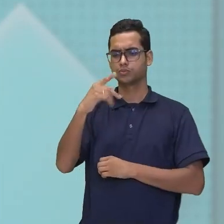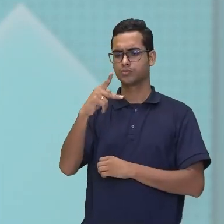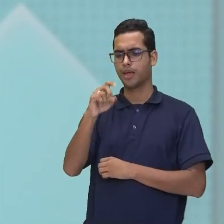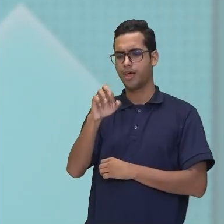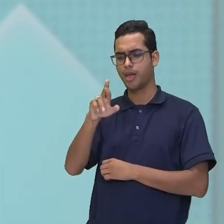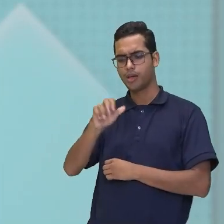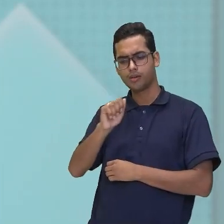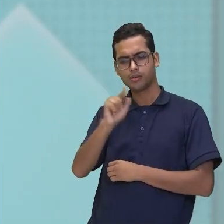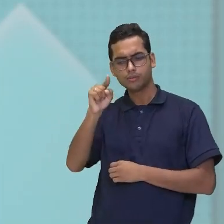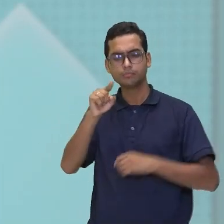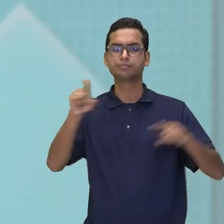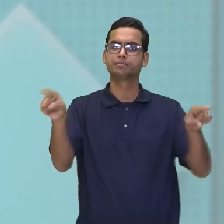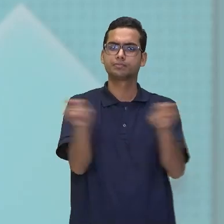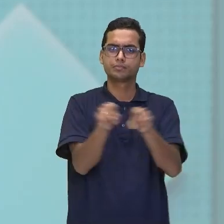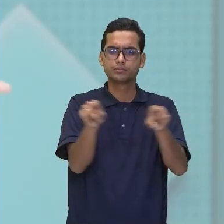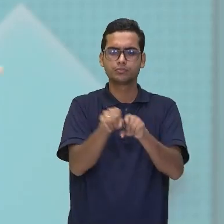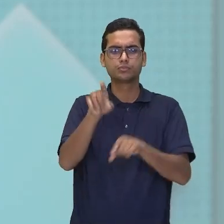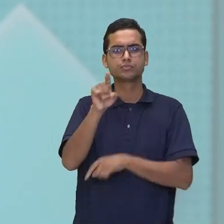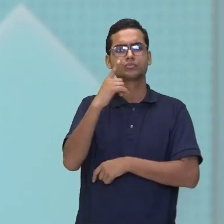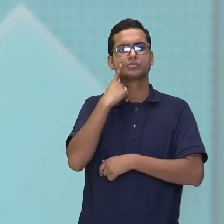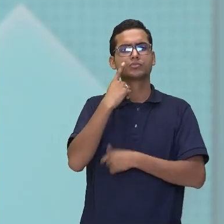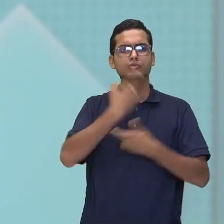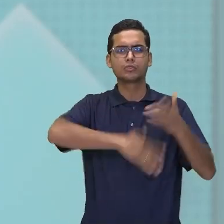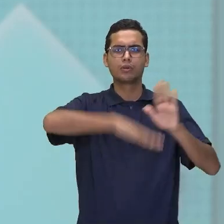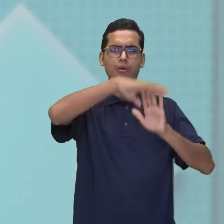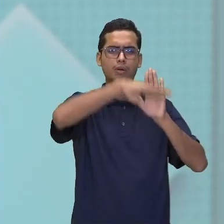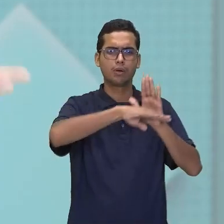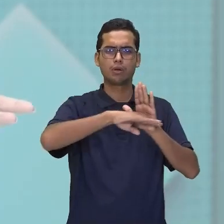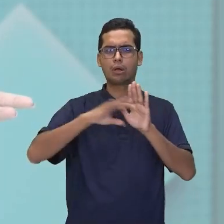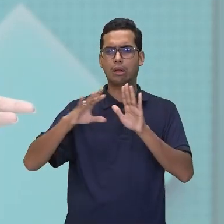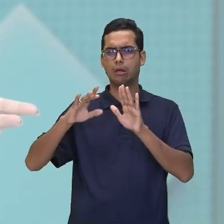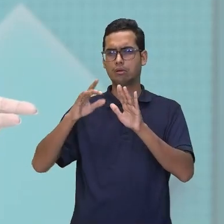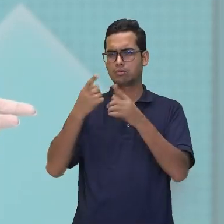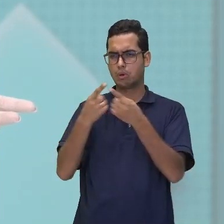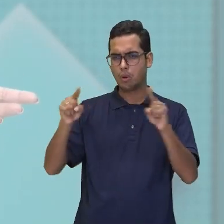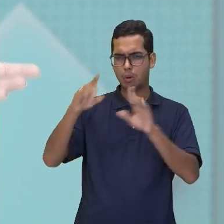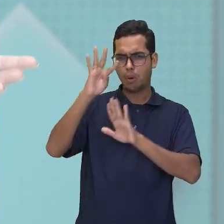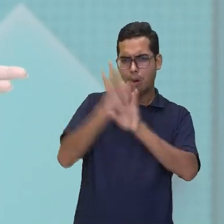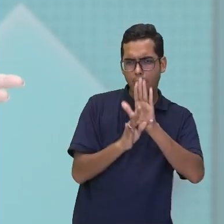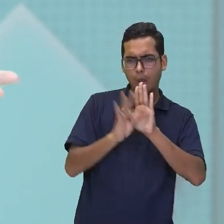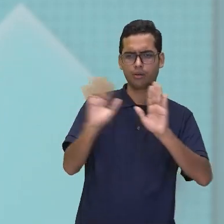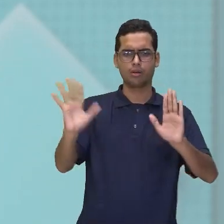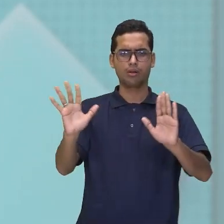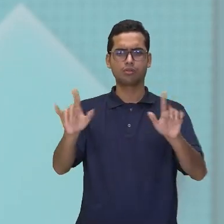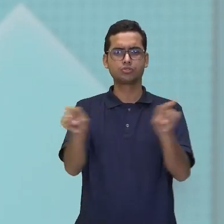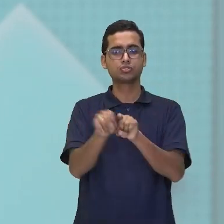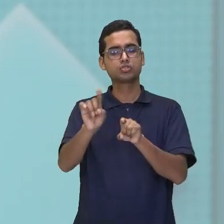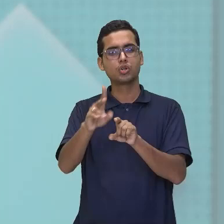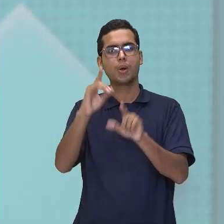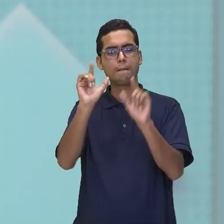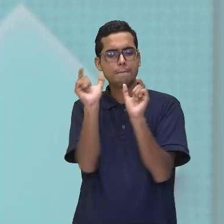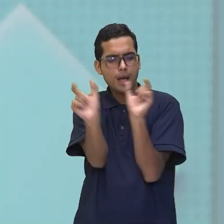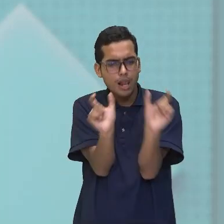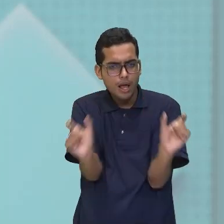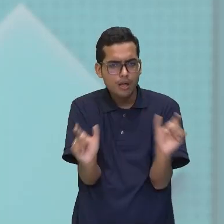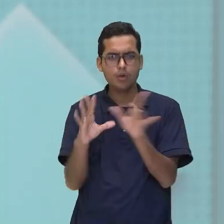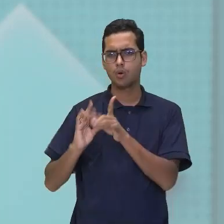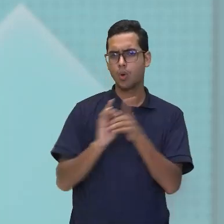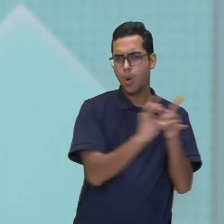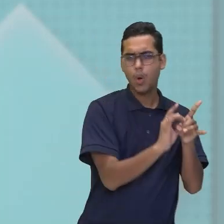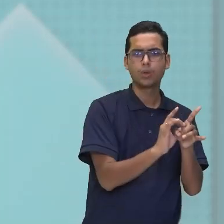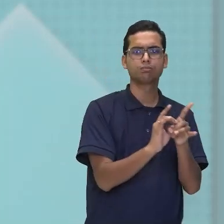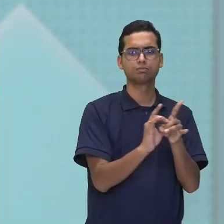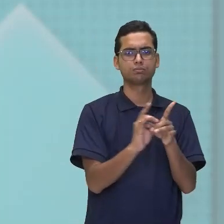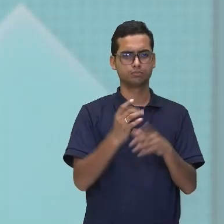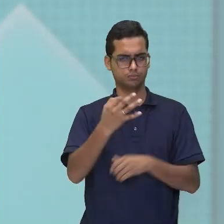enredo, apenas palavras sem sentido literal. Aí nós representamos a música, assim como não há separação